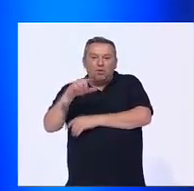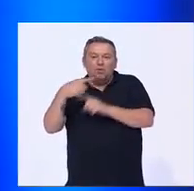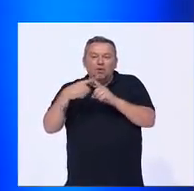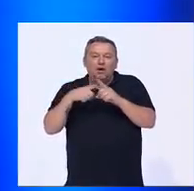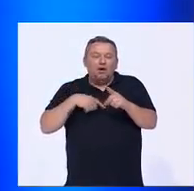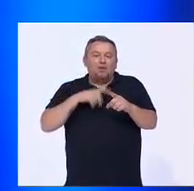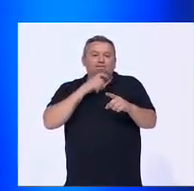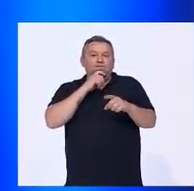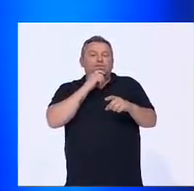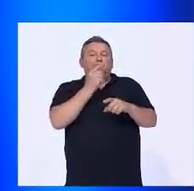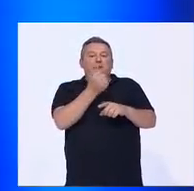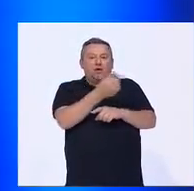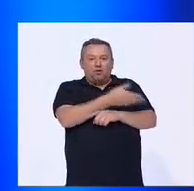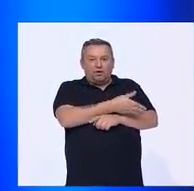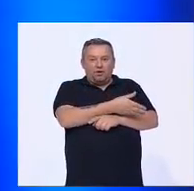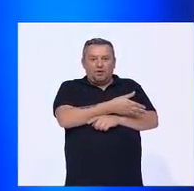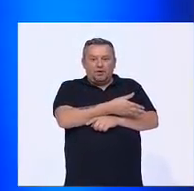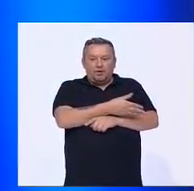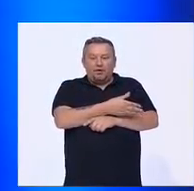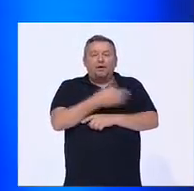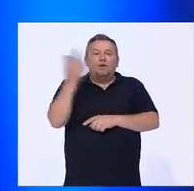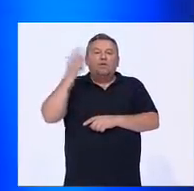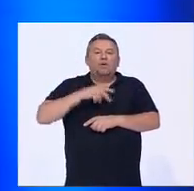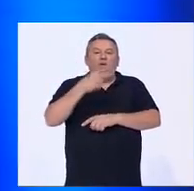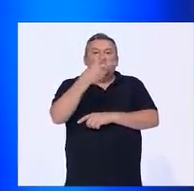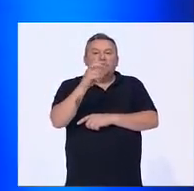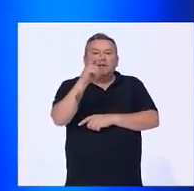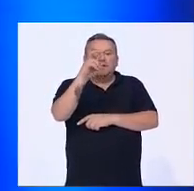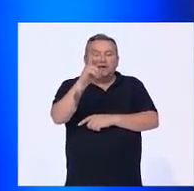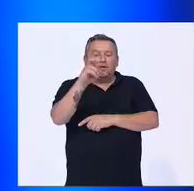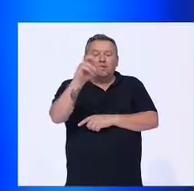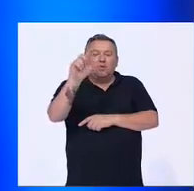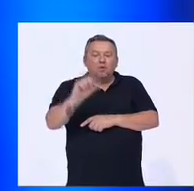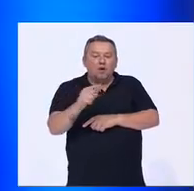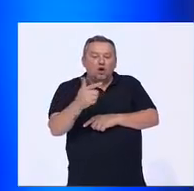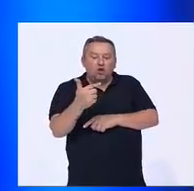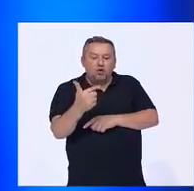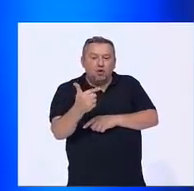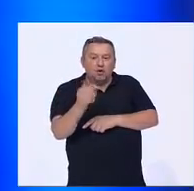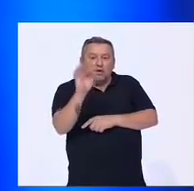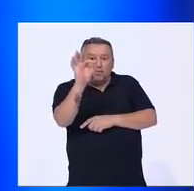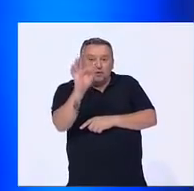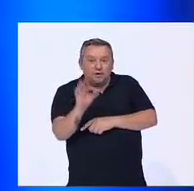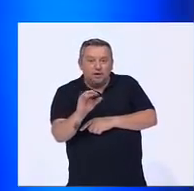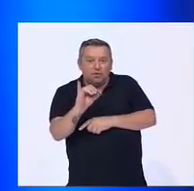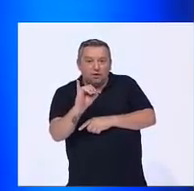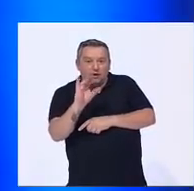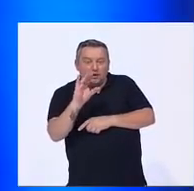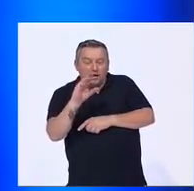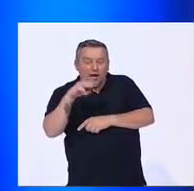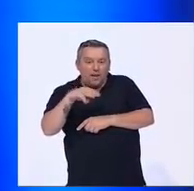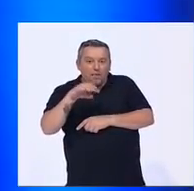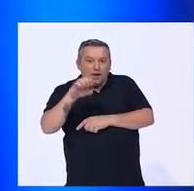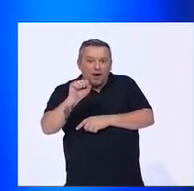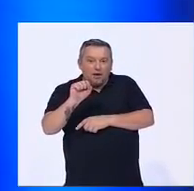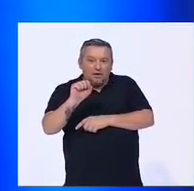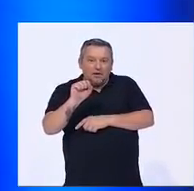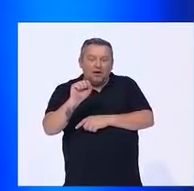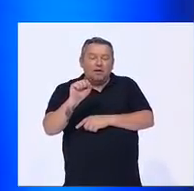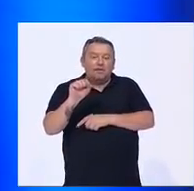o preço. Aí ele reduziu de 25% para 12% o ICMS para o etanol. Então houve